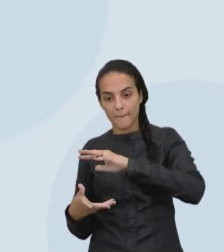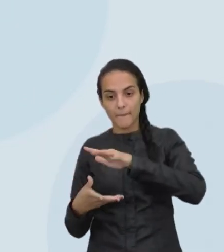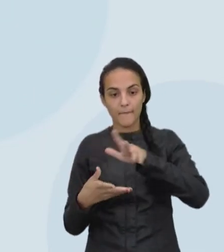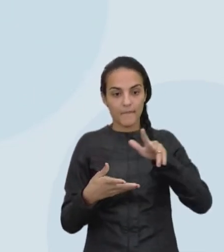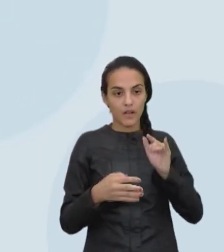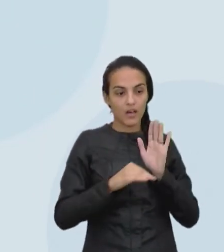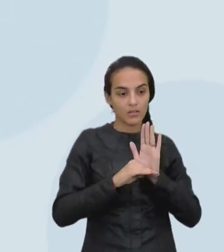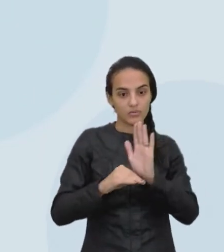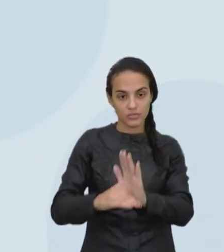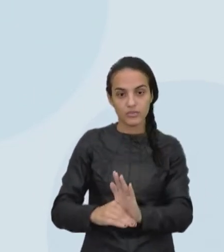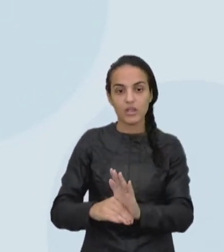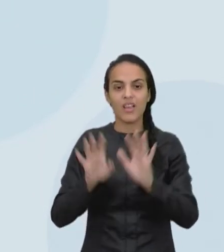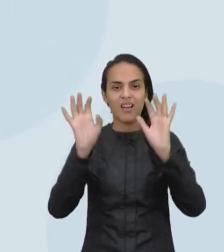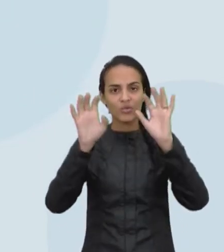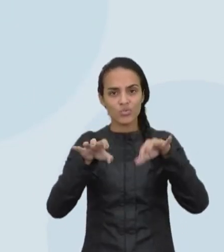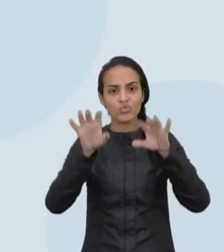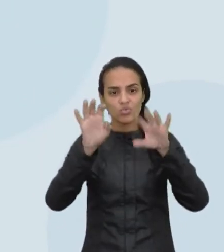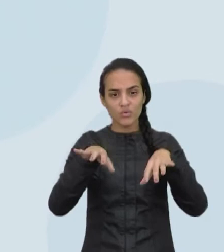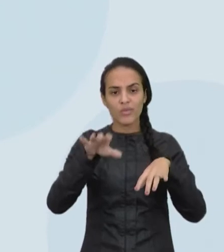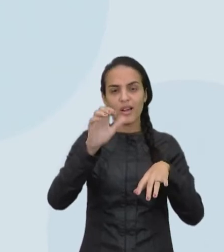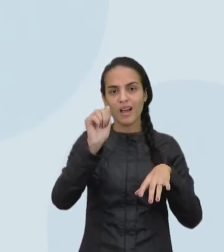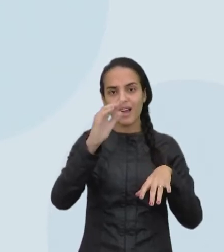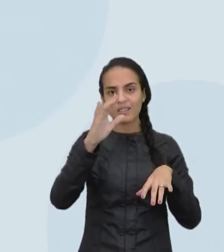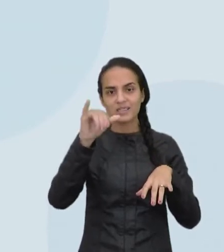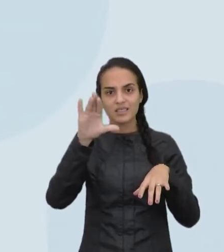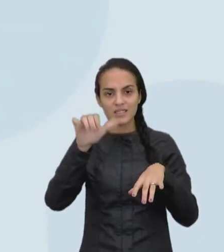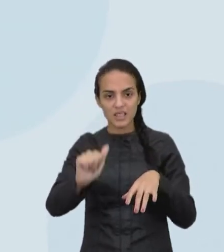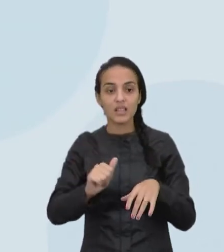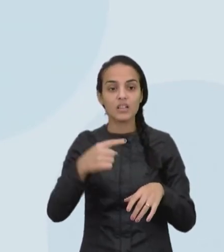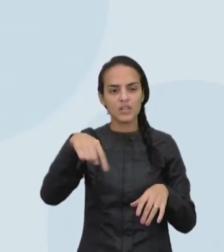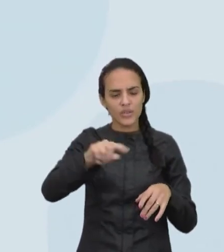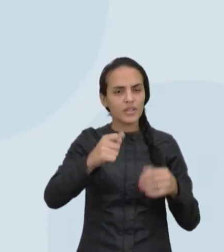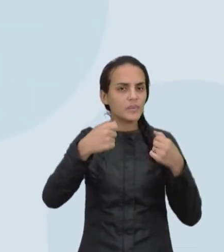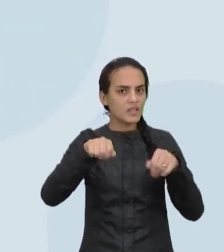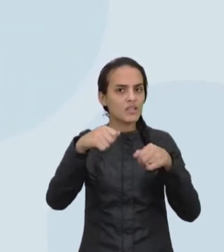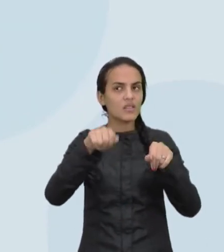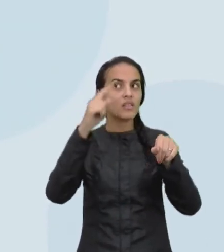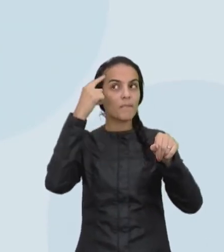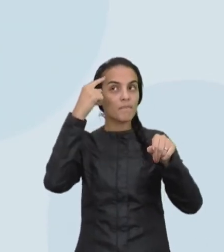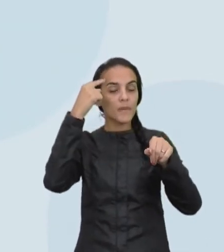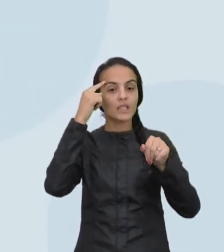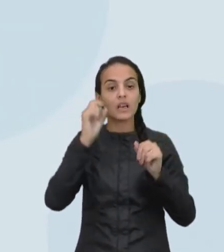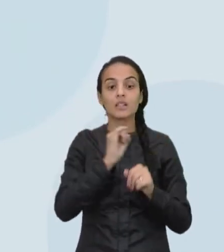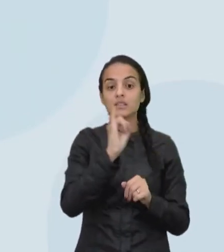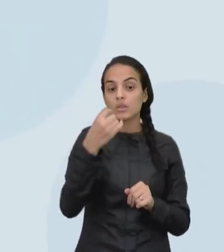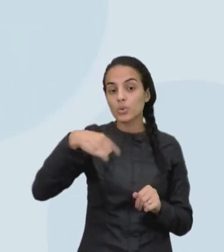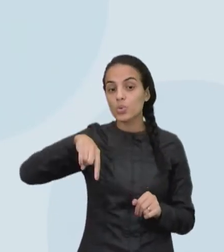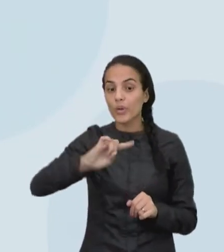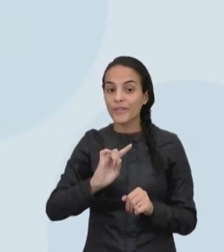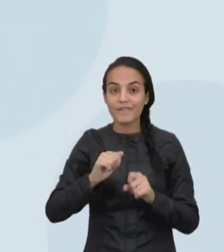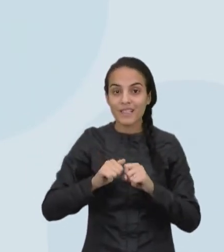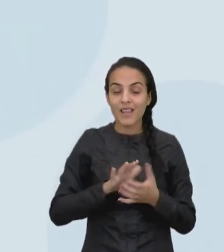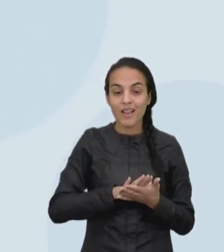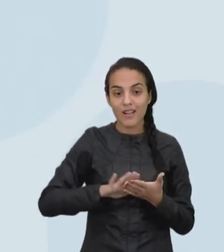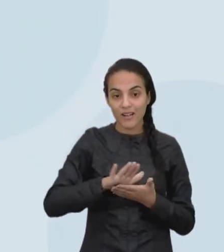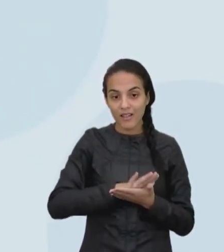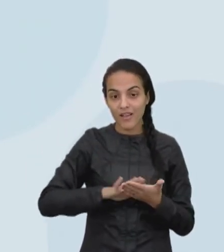aumento das chuvas ácidas e temos que pensar bem, né, se a gente não fizer